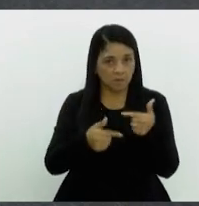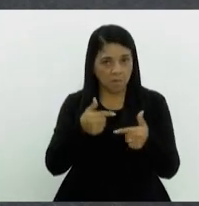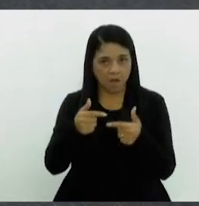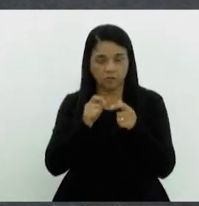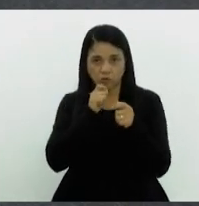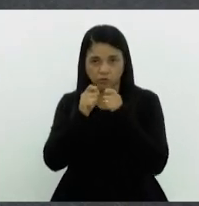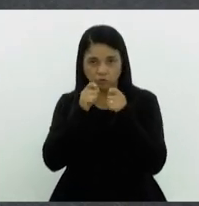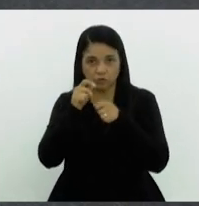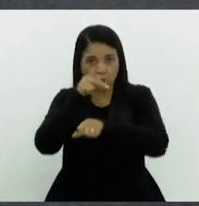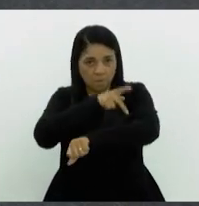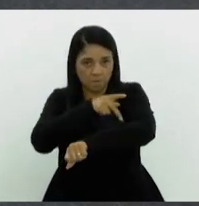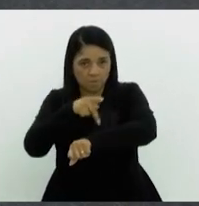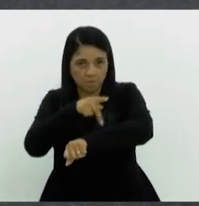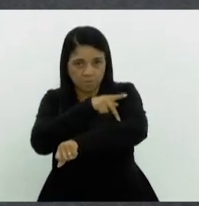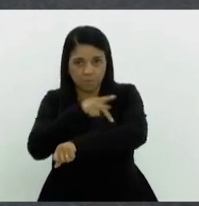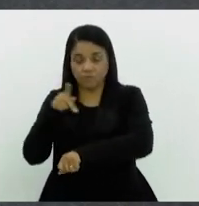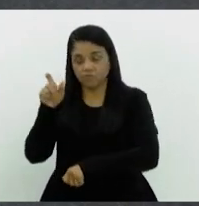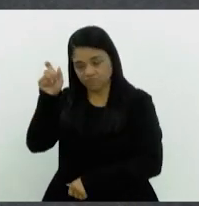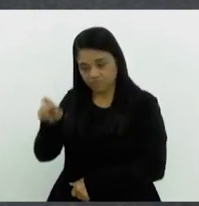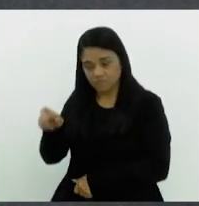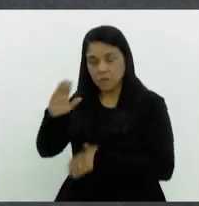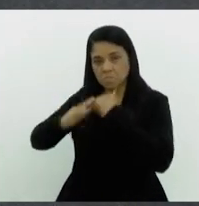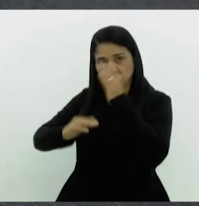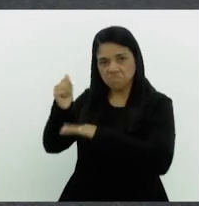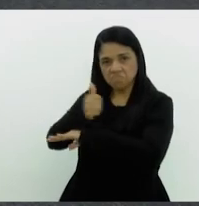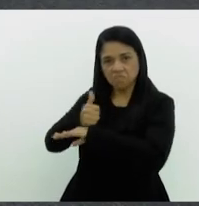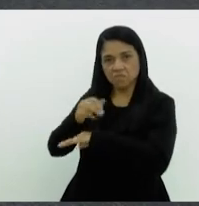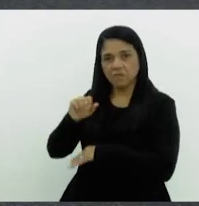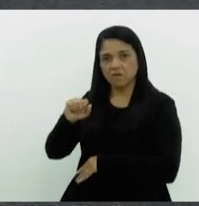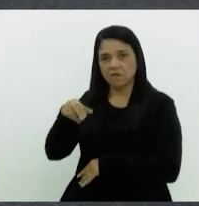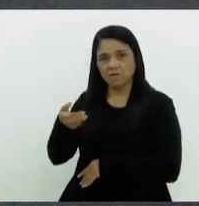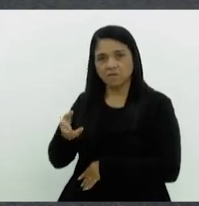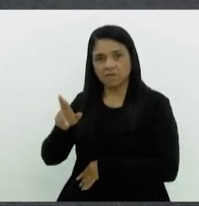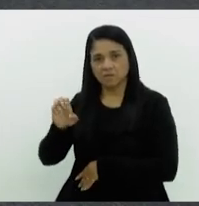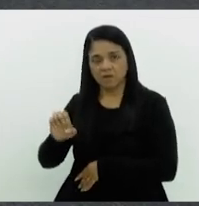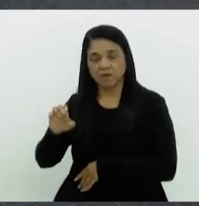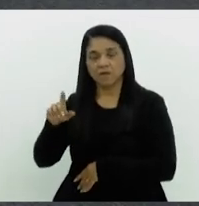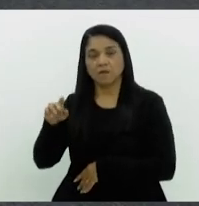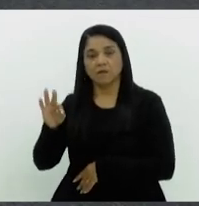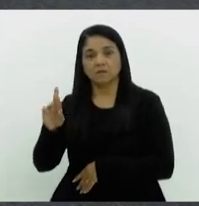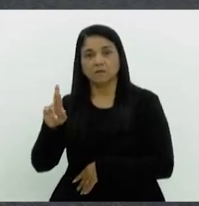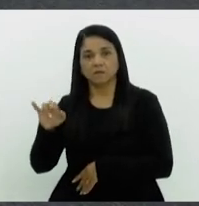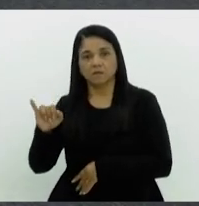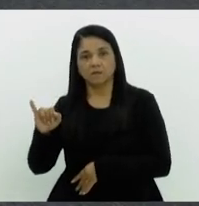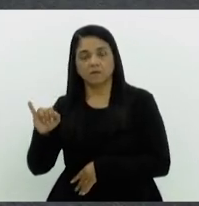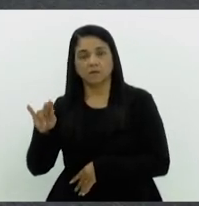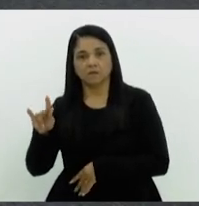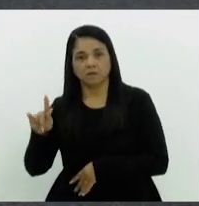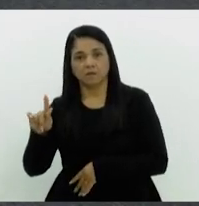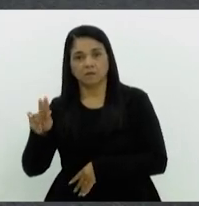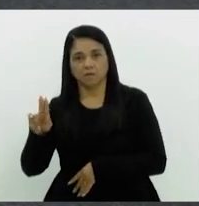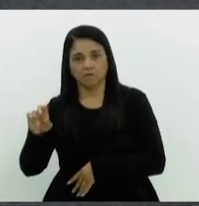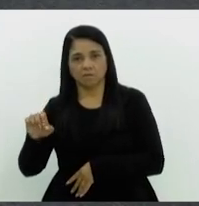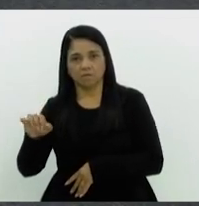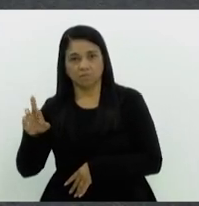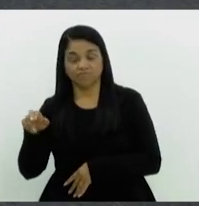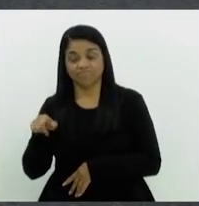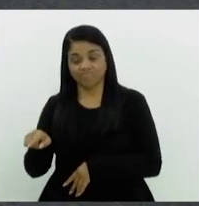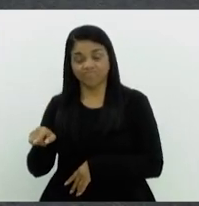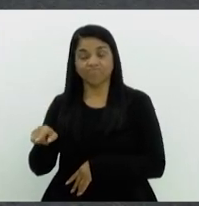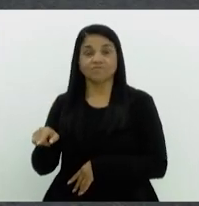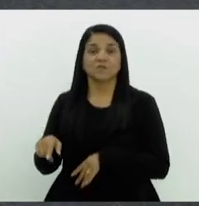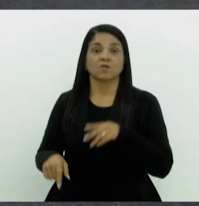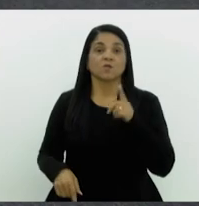pedagógico do André Trigueiro. Deputado Carlos Mink só esqueceu de um adjetivo